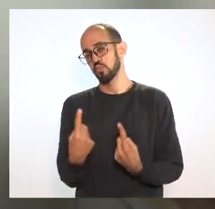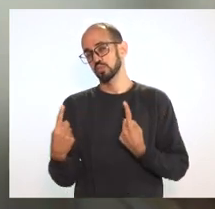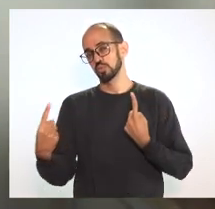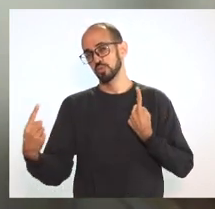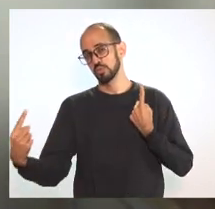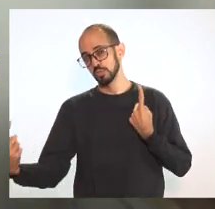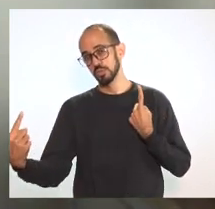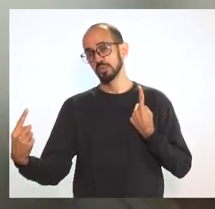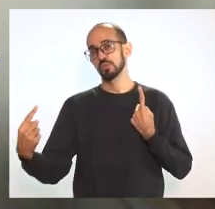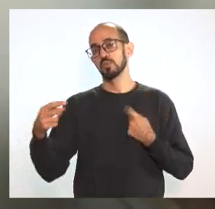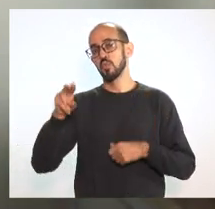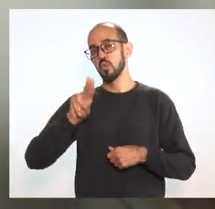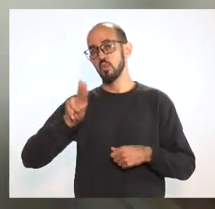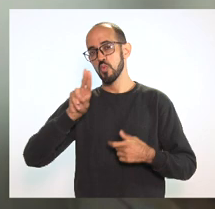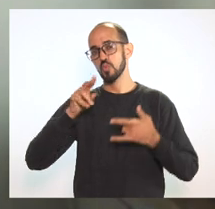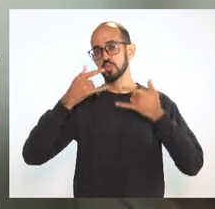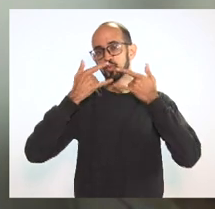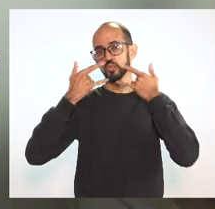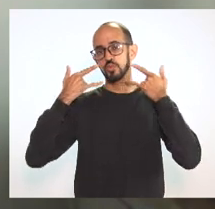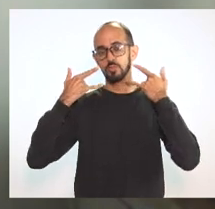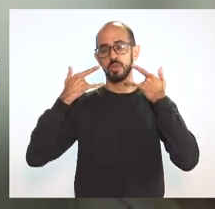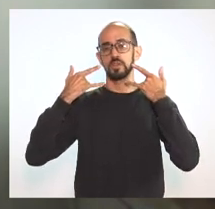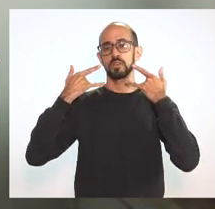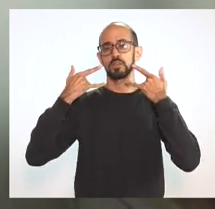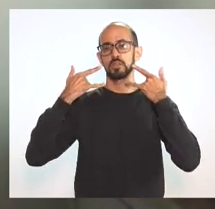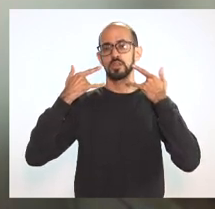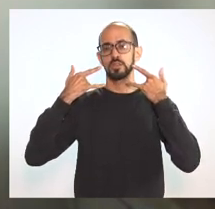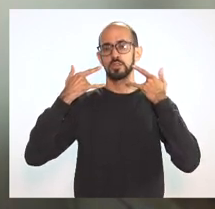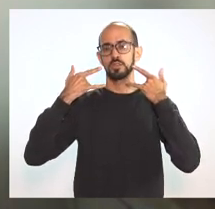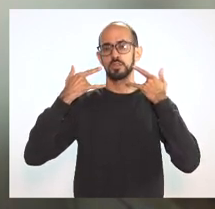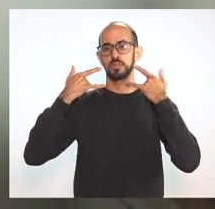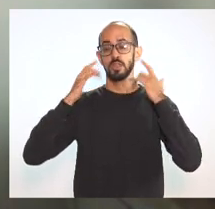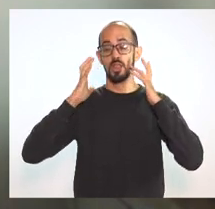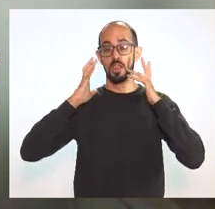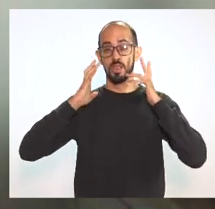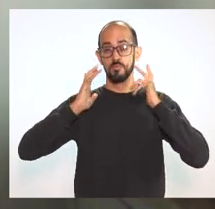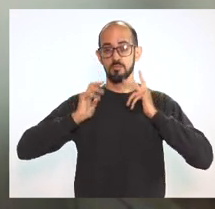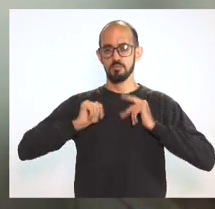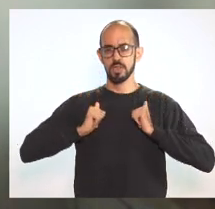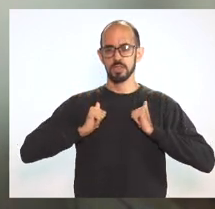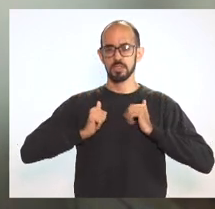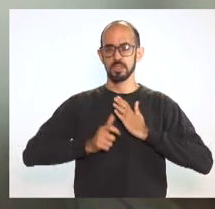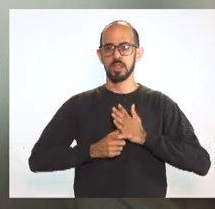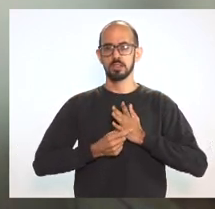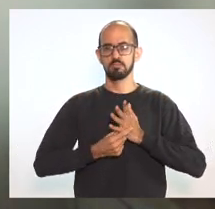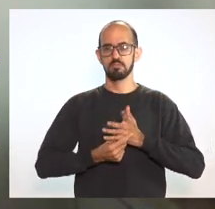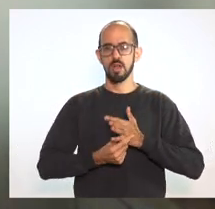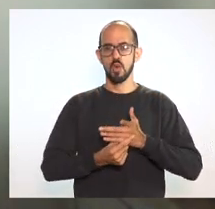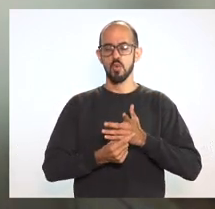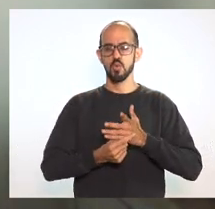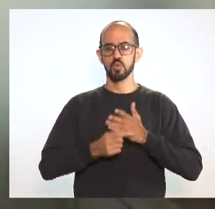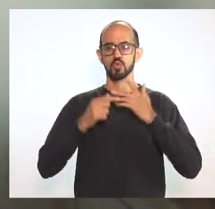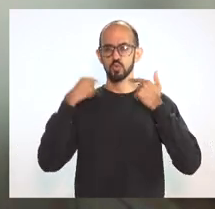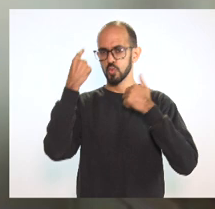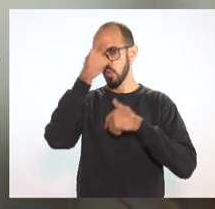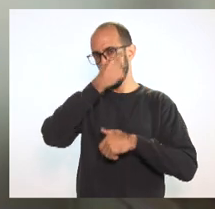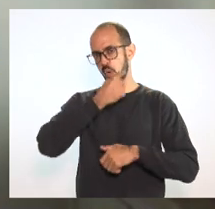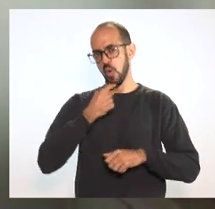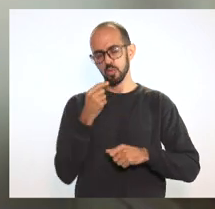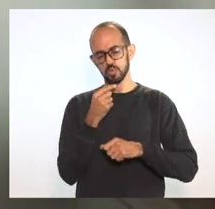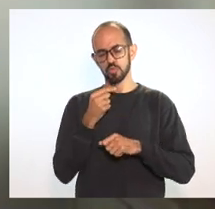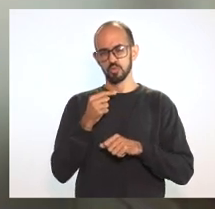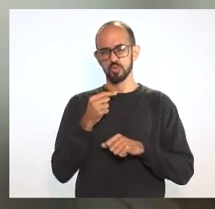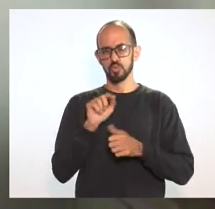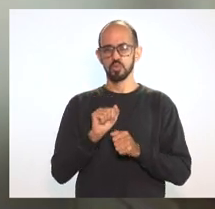distanciamento, uso de máscaras e higiene das mãos, do rosto, enfim,